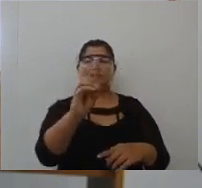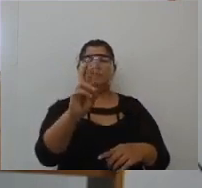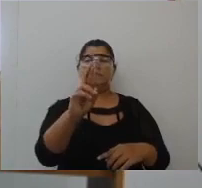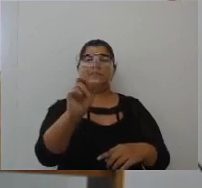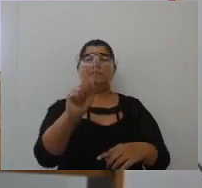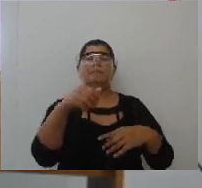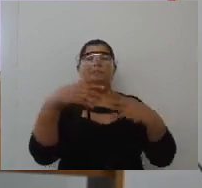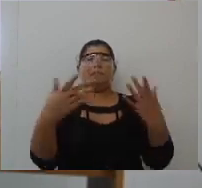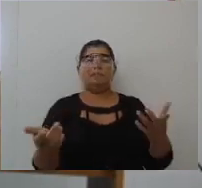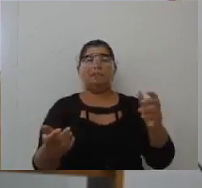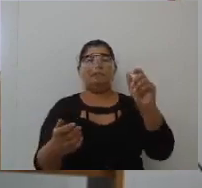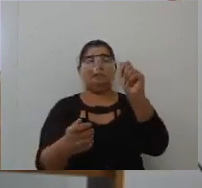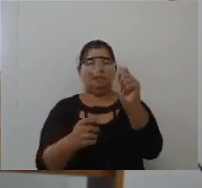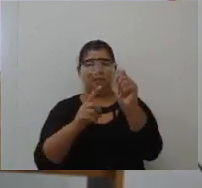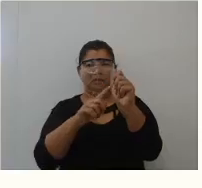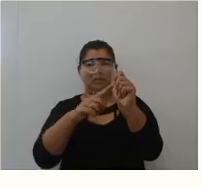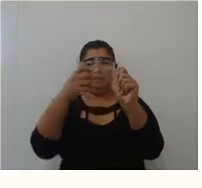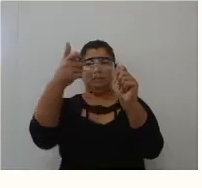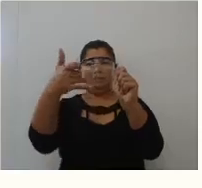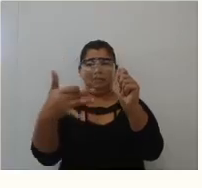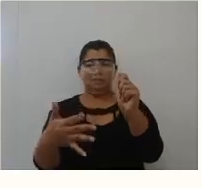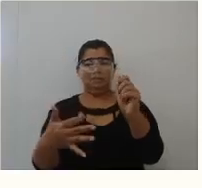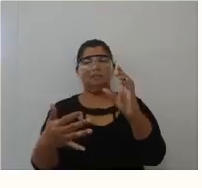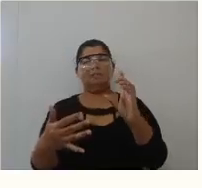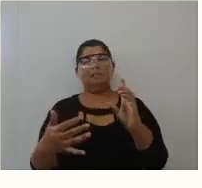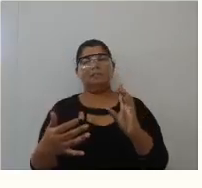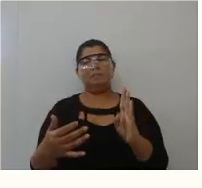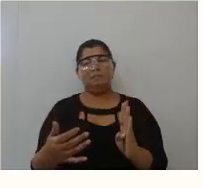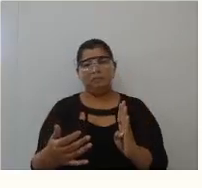certa. Letra A, explicação. Letra B,